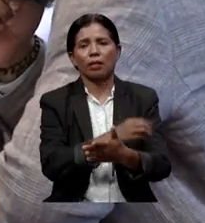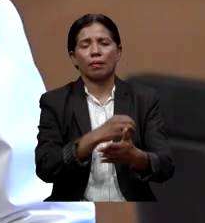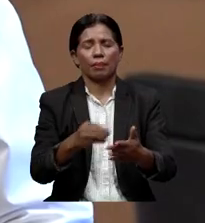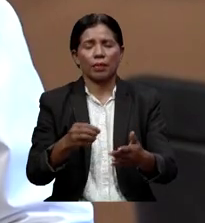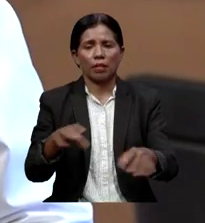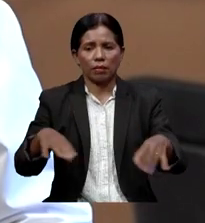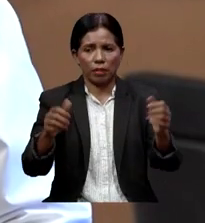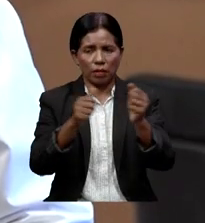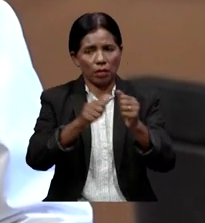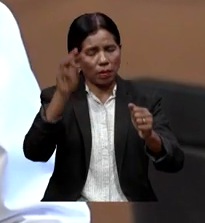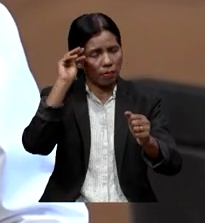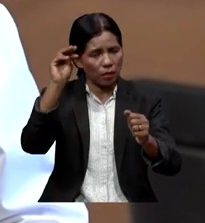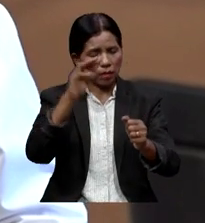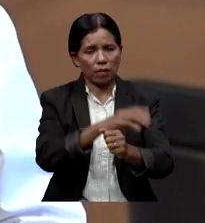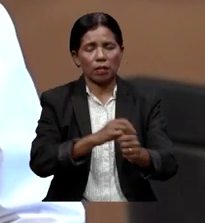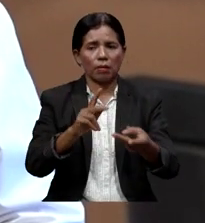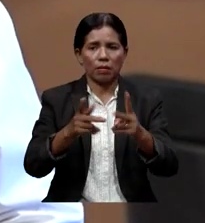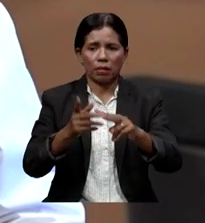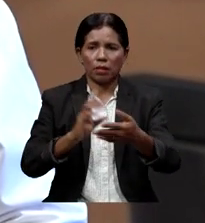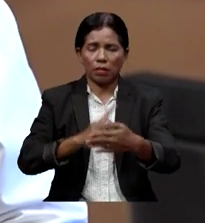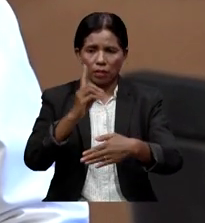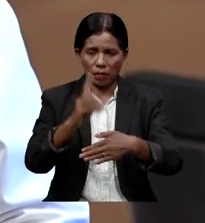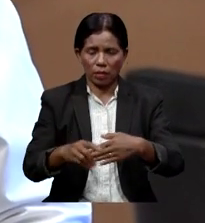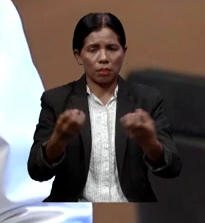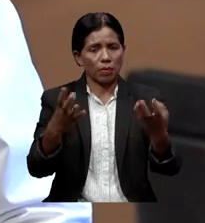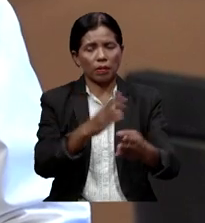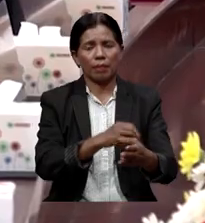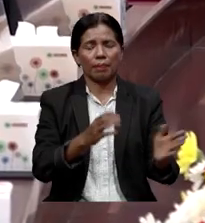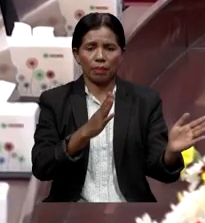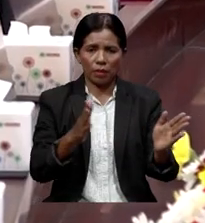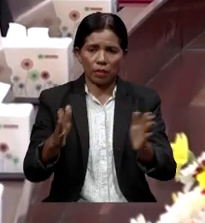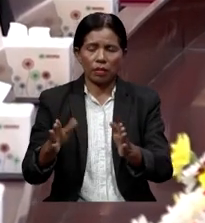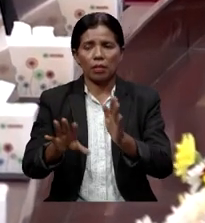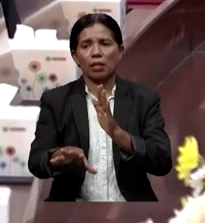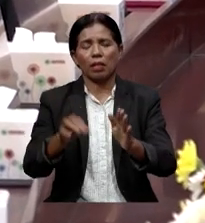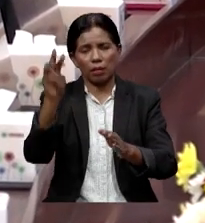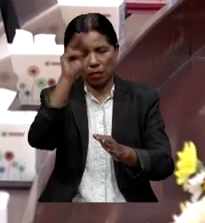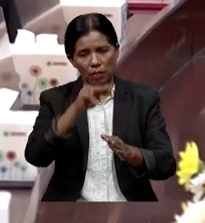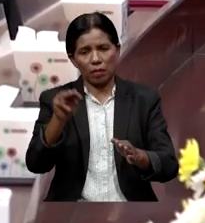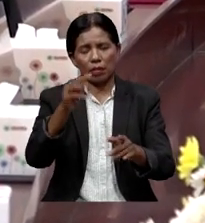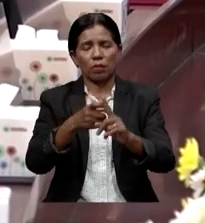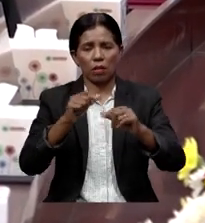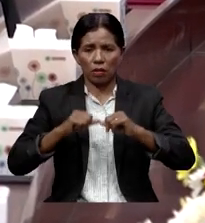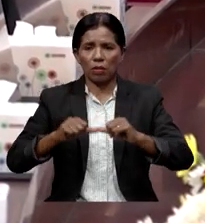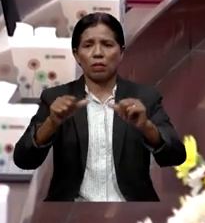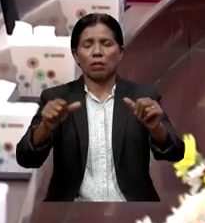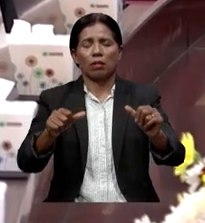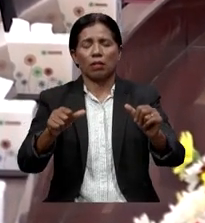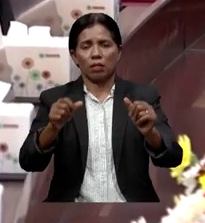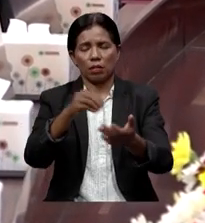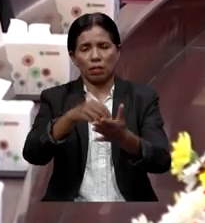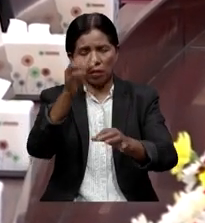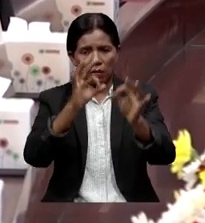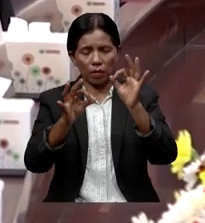a Mútuo com o Ministério no Parceiro de Desenvolvimento OIUEN. Processo NE se reta monitorização contínua ou de garante